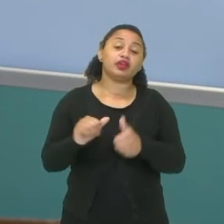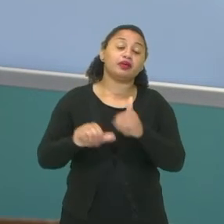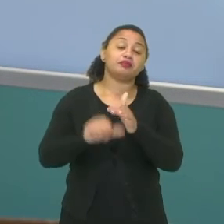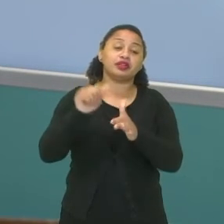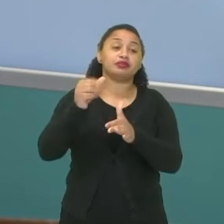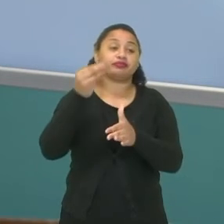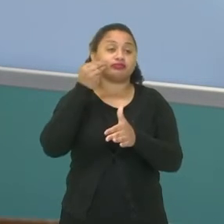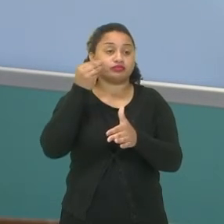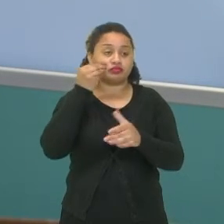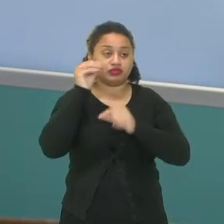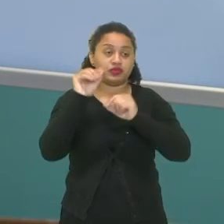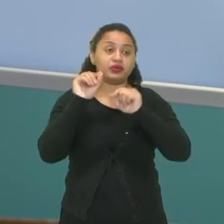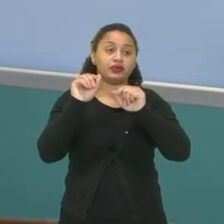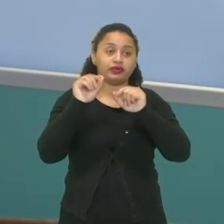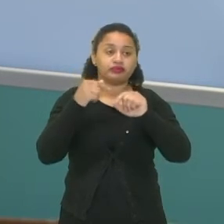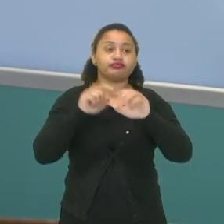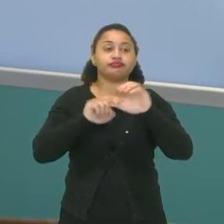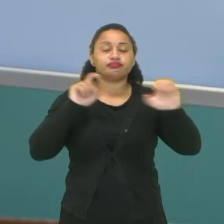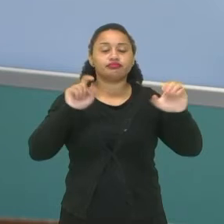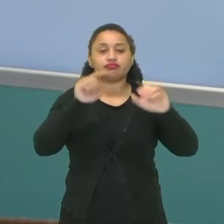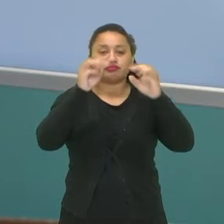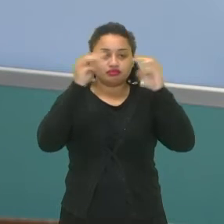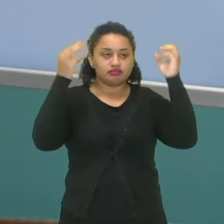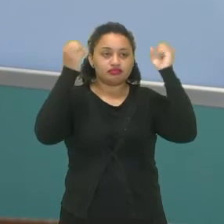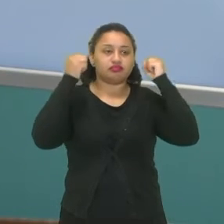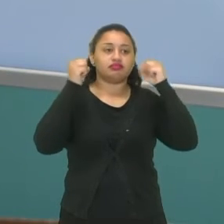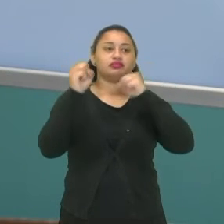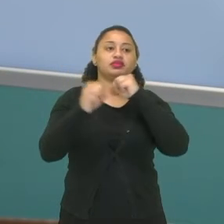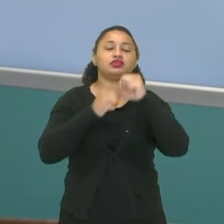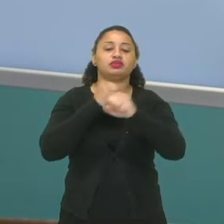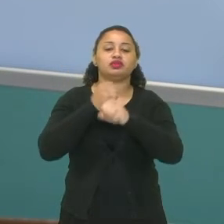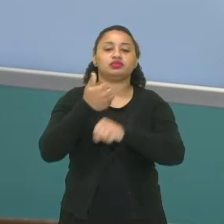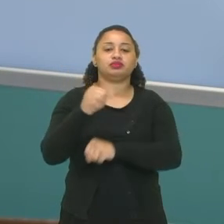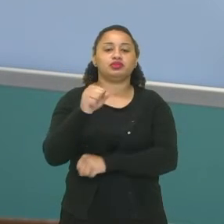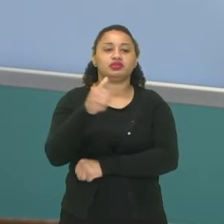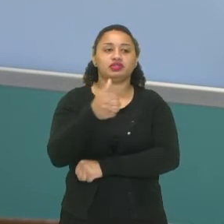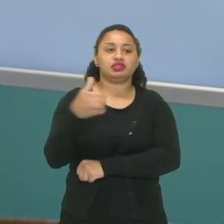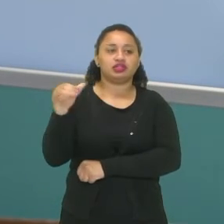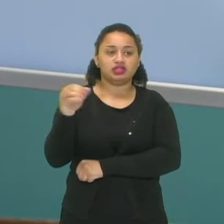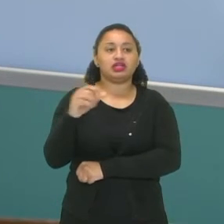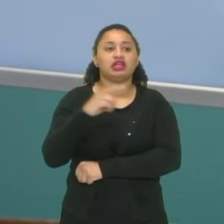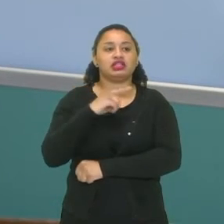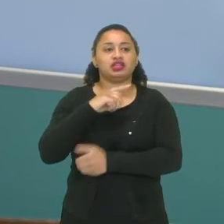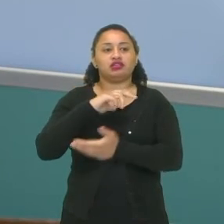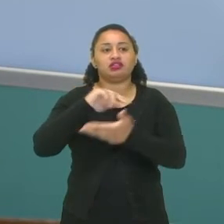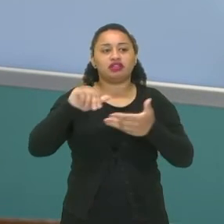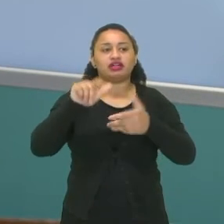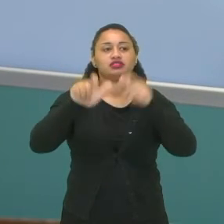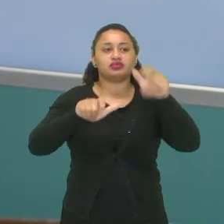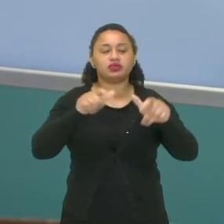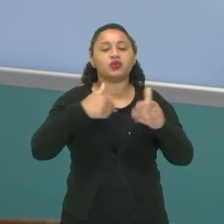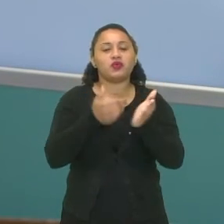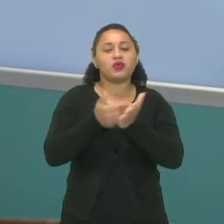México. Em 1810, milhares de camponeses liderados pelo padre Miguel Hidalgo iniciaram aí uma luta armada